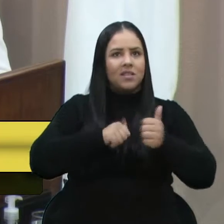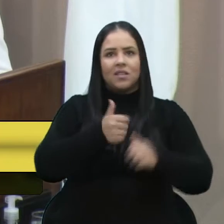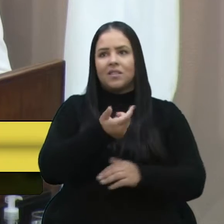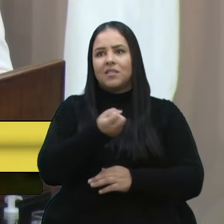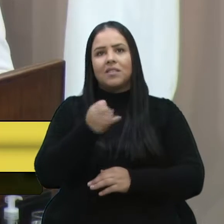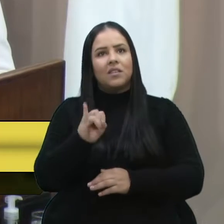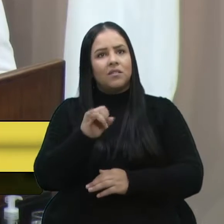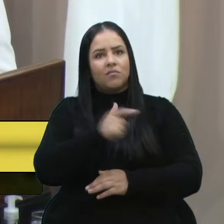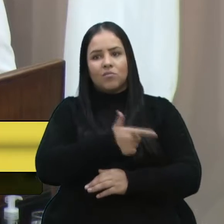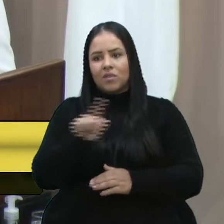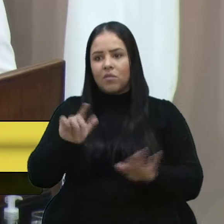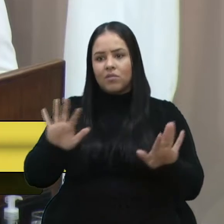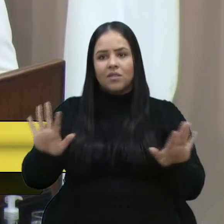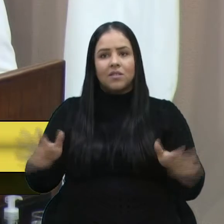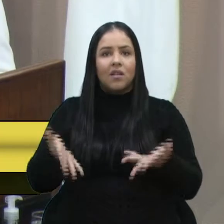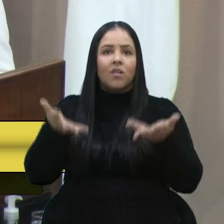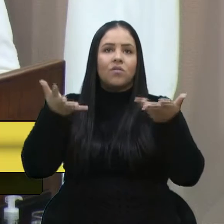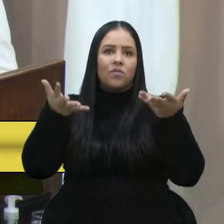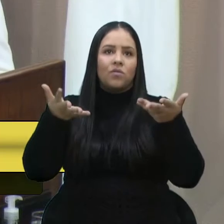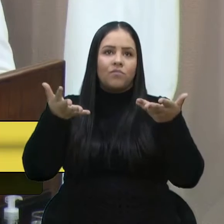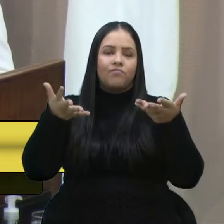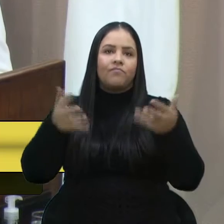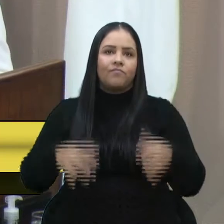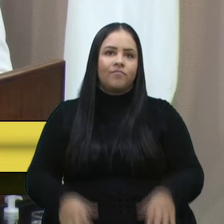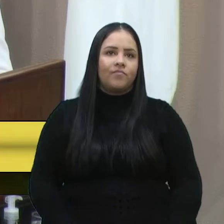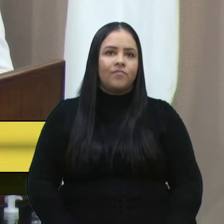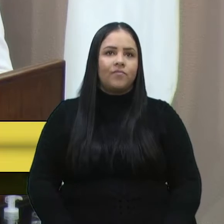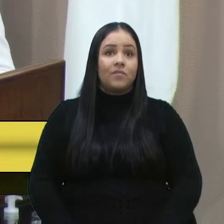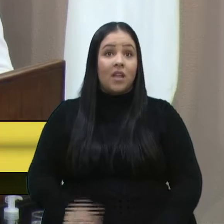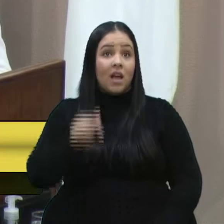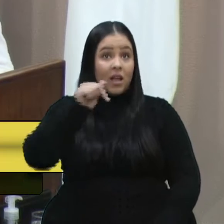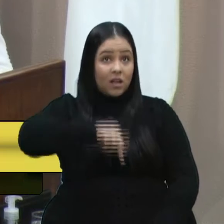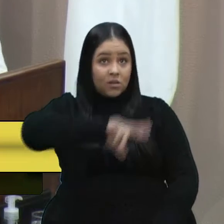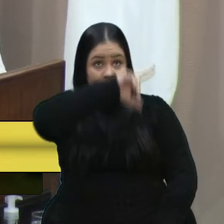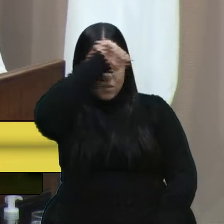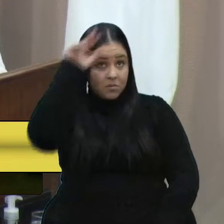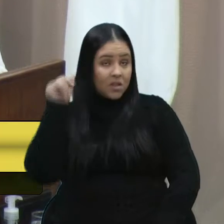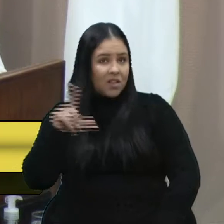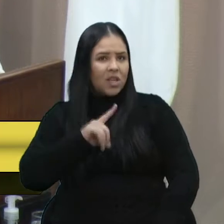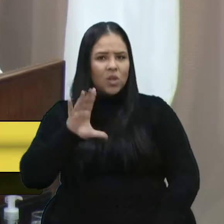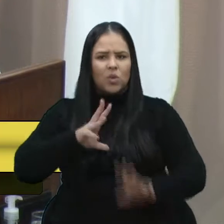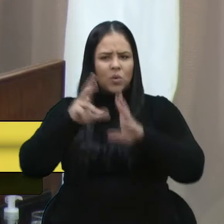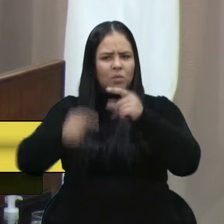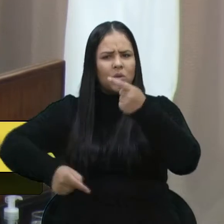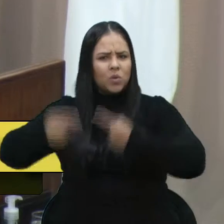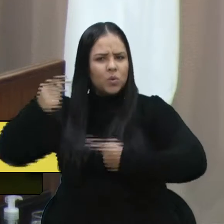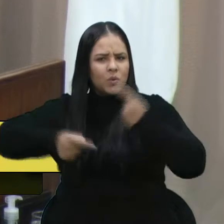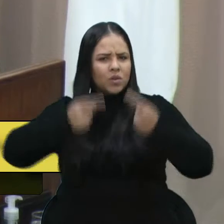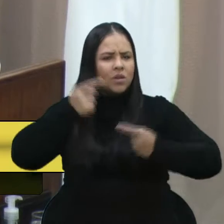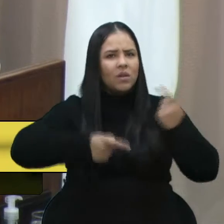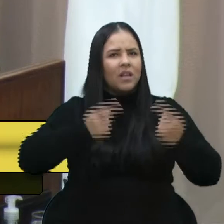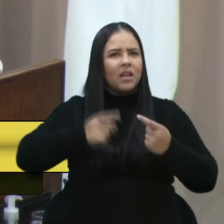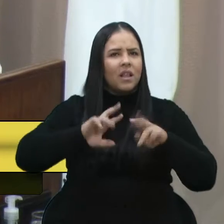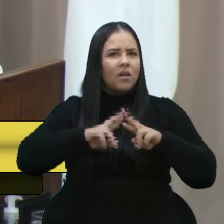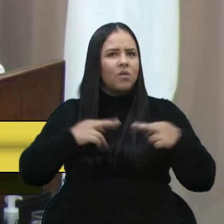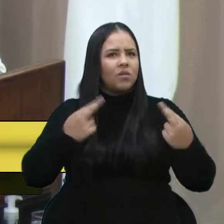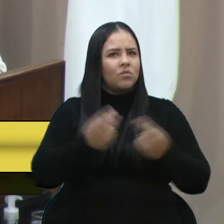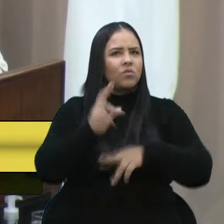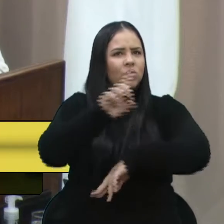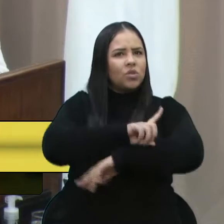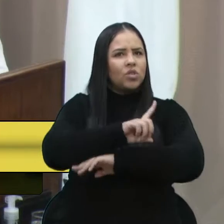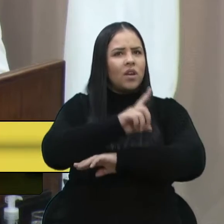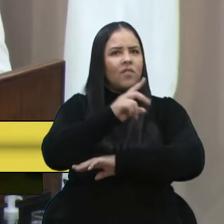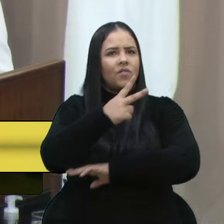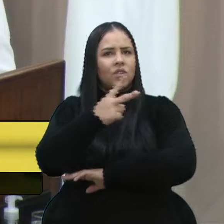incentivo público. Aqui no município, a gente fez toda uma discussão daquela sessão extraordinária do dia